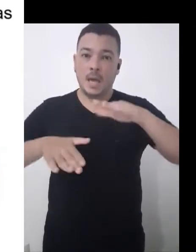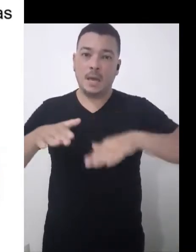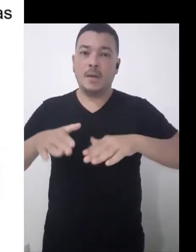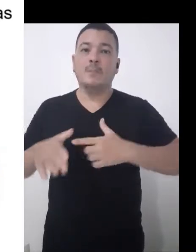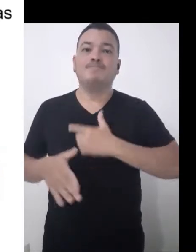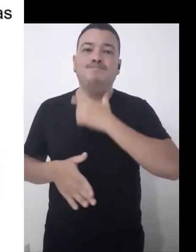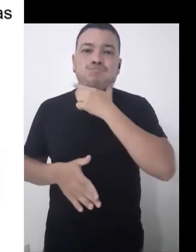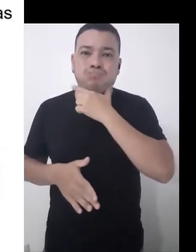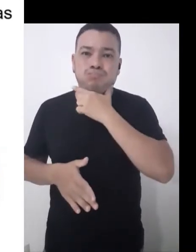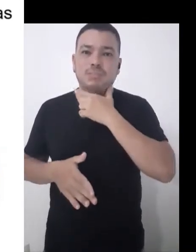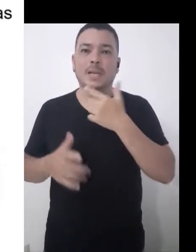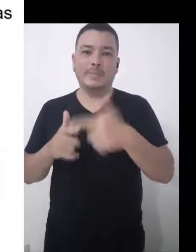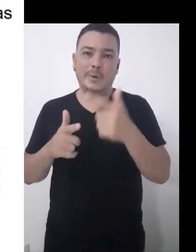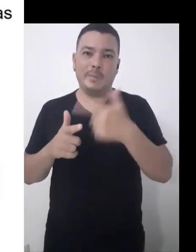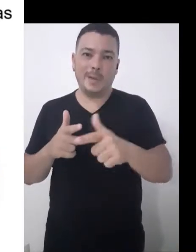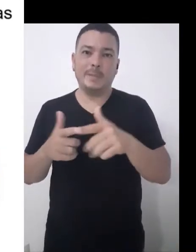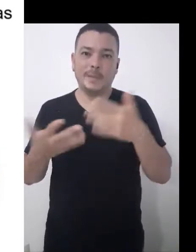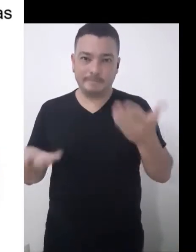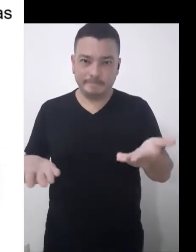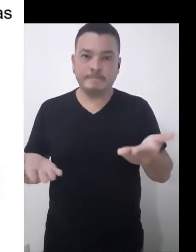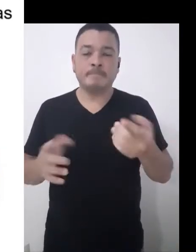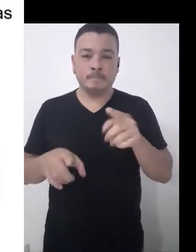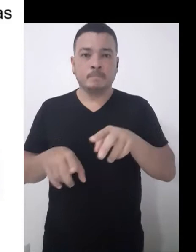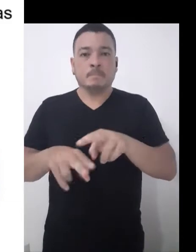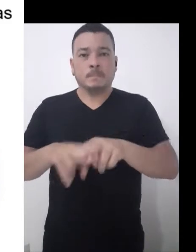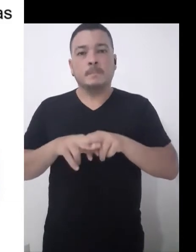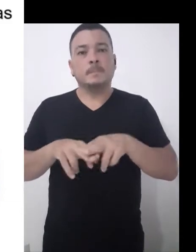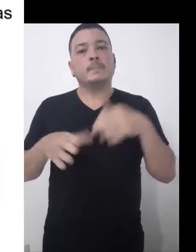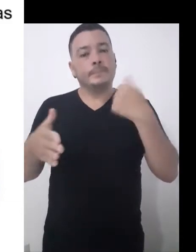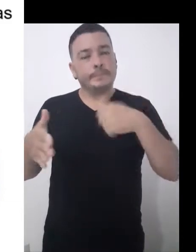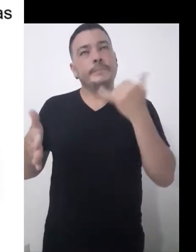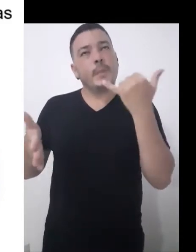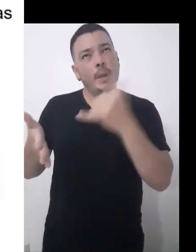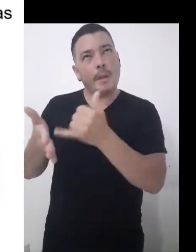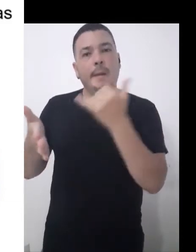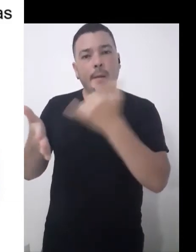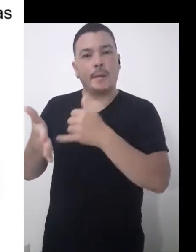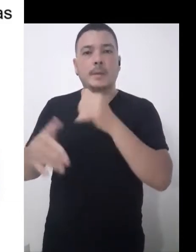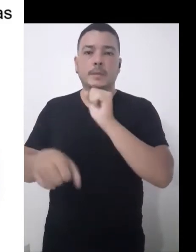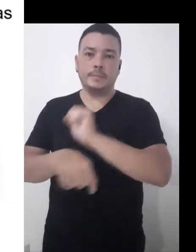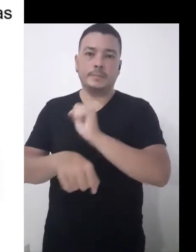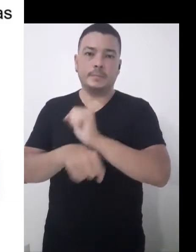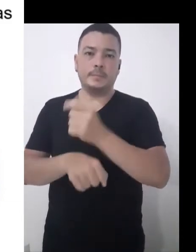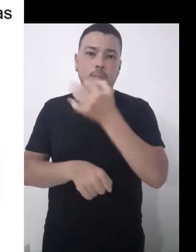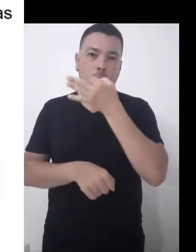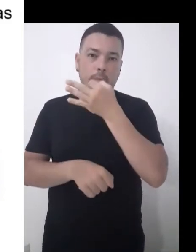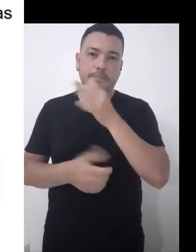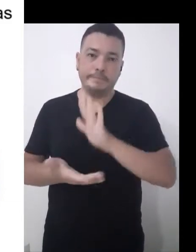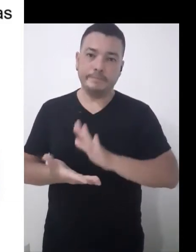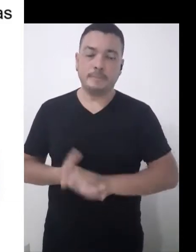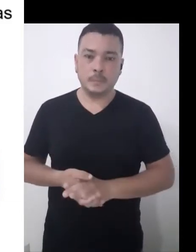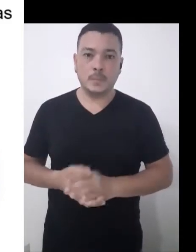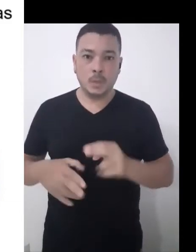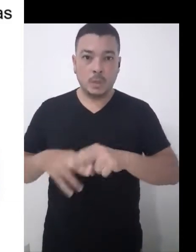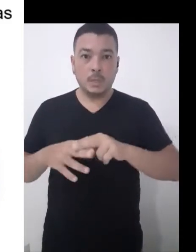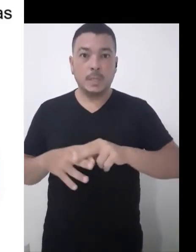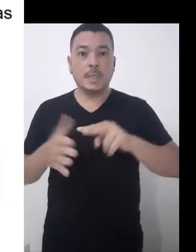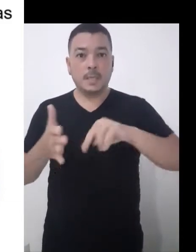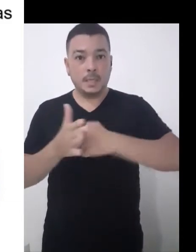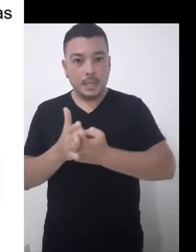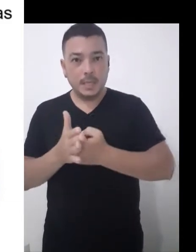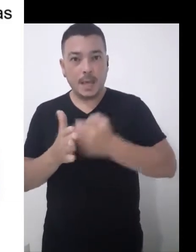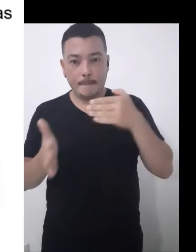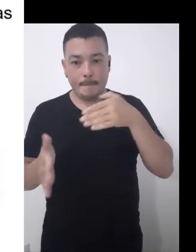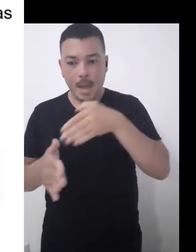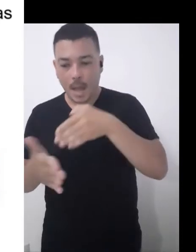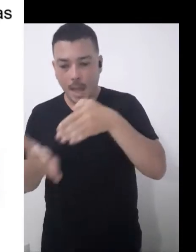Olha o termo gargalo de novo. Eu posso encontrar uma espécie de travamento, por exemplo. Né? Então esse travamento, essa lentidão